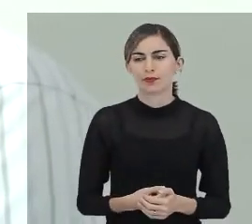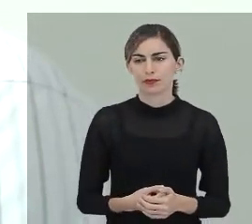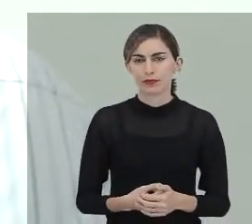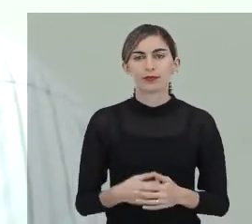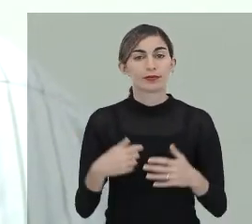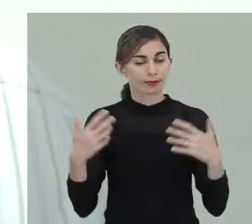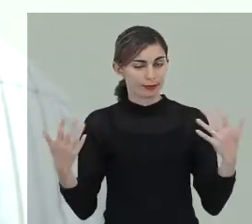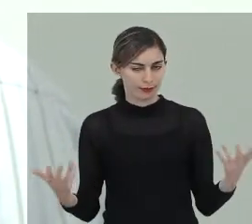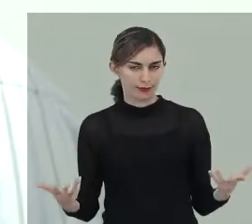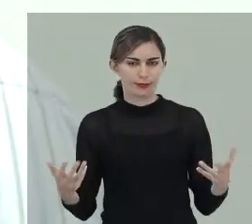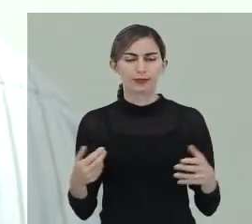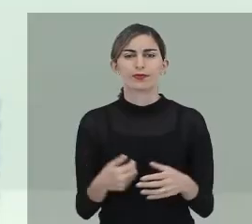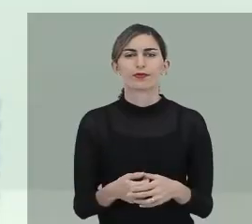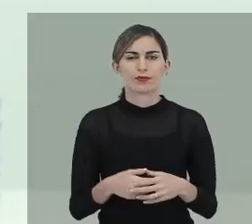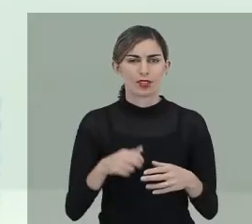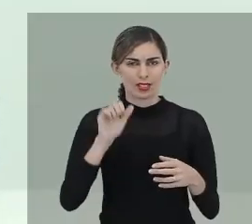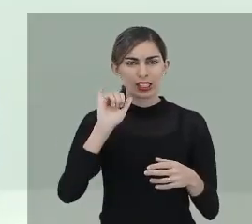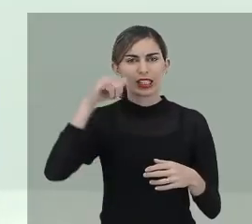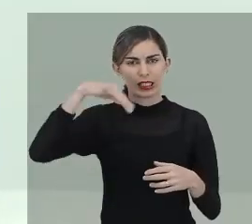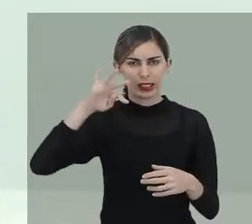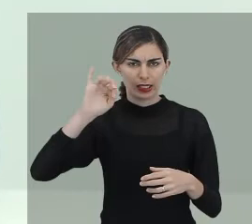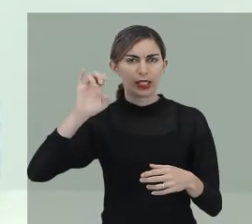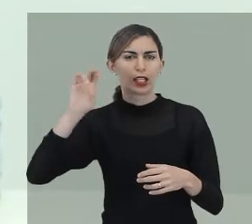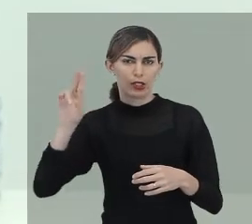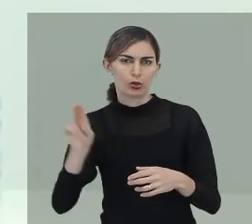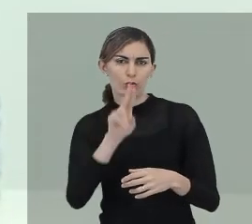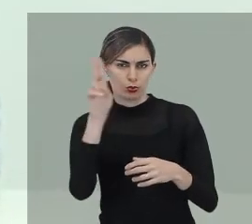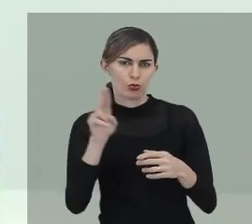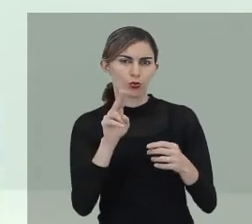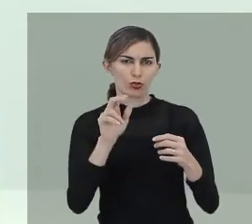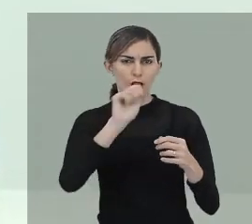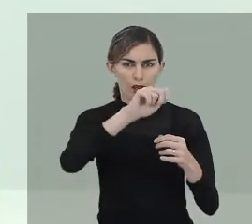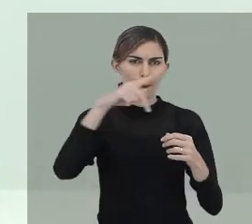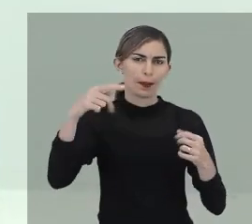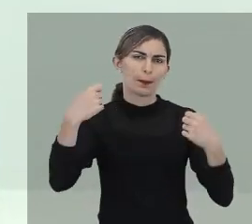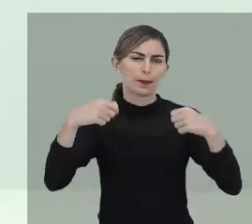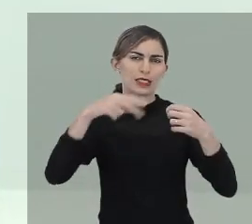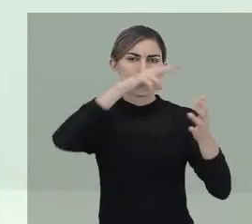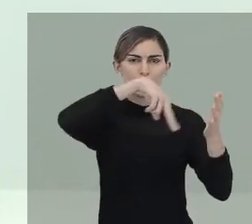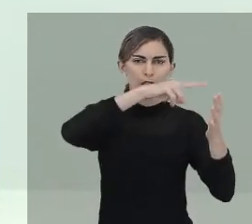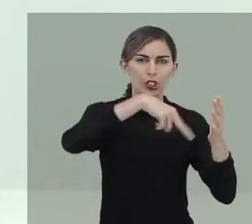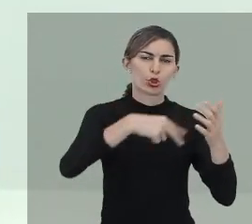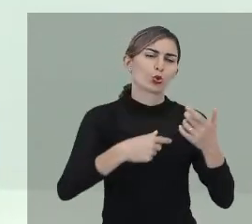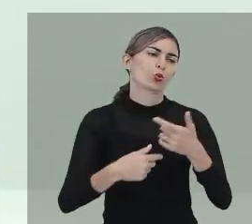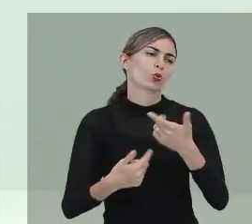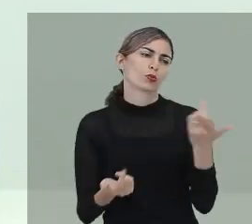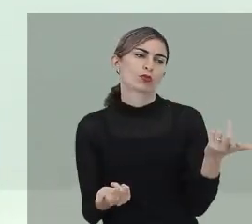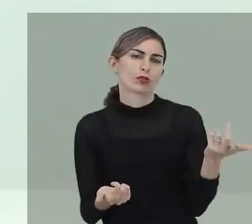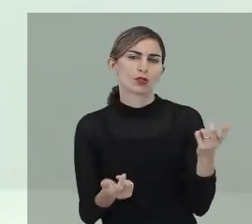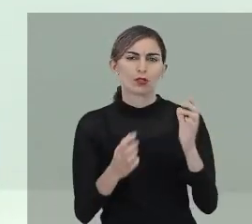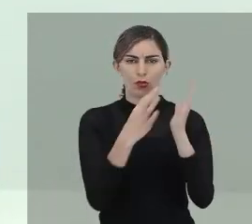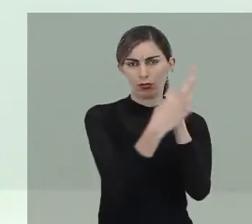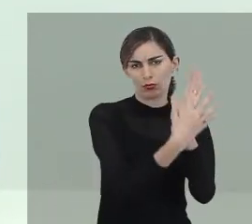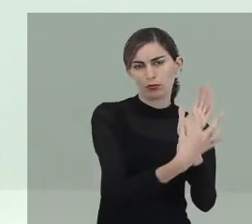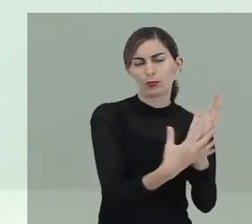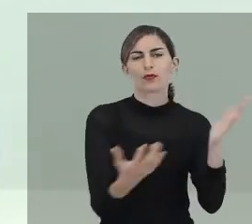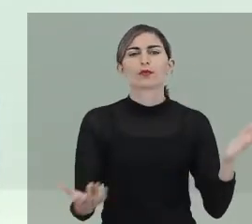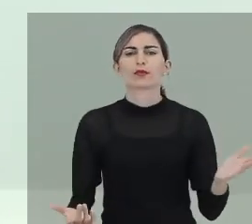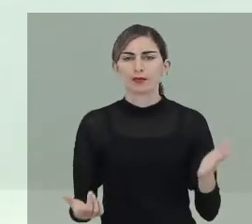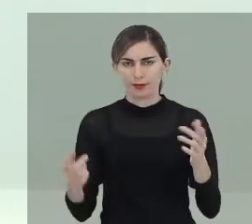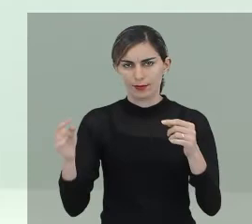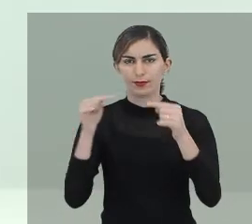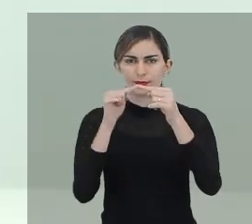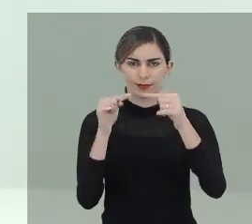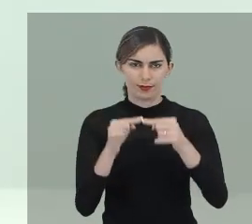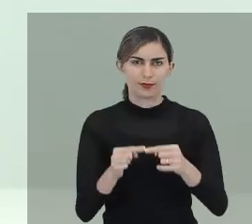certo? Então, o intent é usado para isso. Você tem uma aplicação que necessita da leitura de um QR Code e é